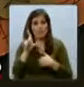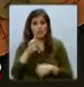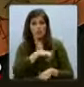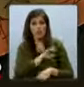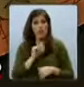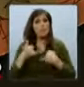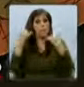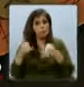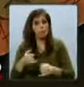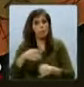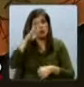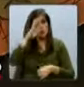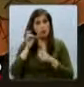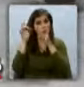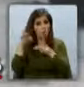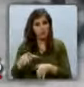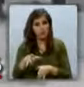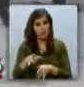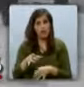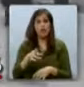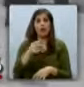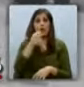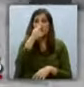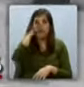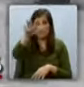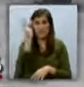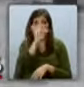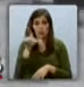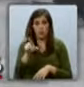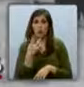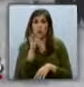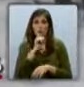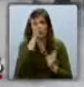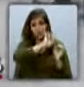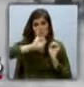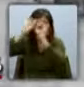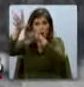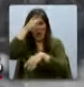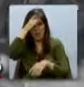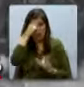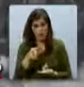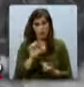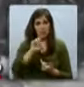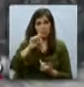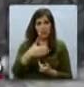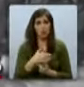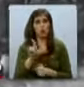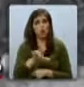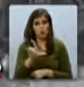soldado da resistência contra os nazis em França, Luís Ferreira foi levado para Buchenwald a 31 de julho